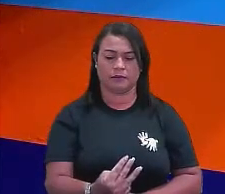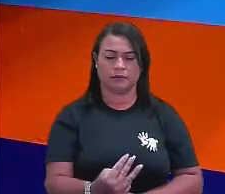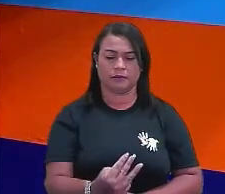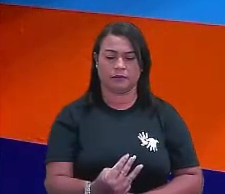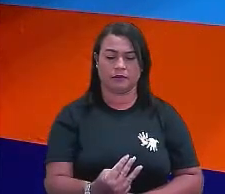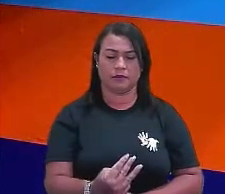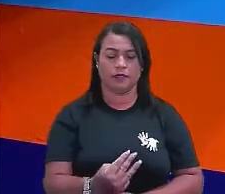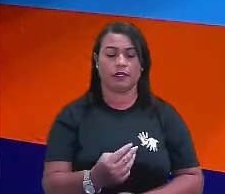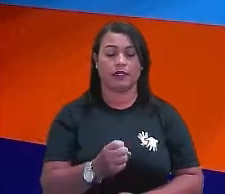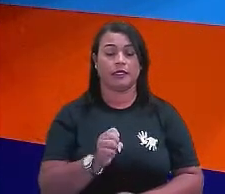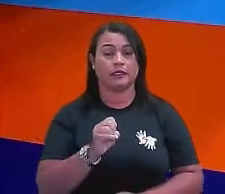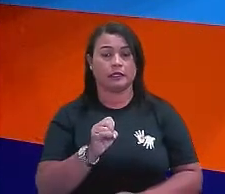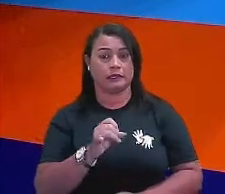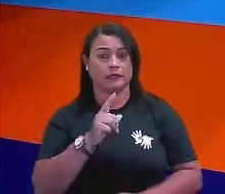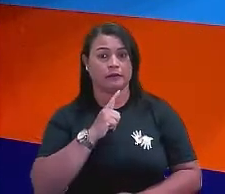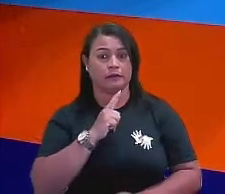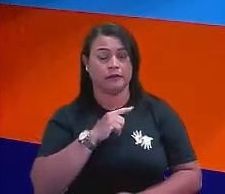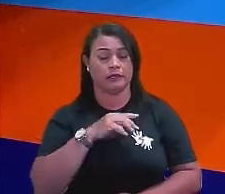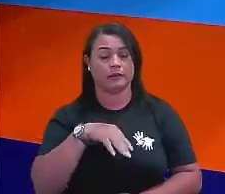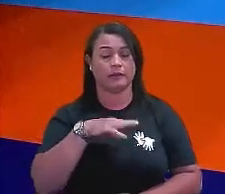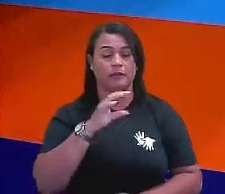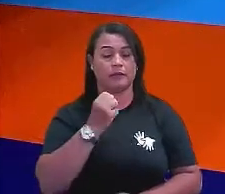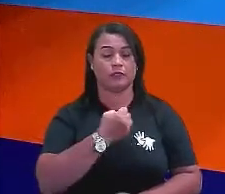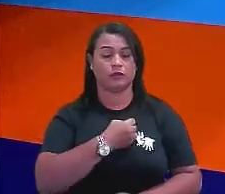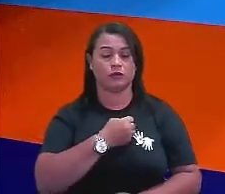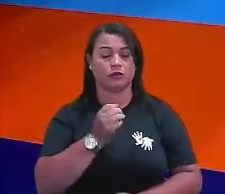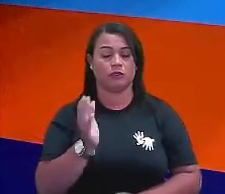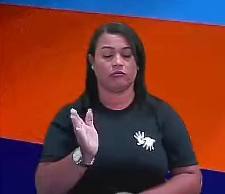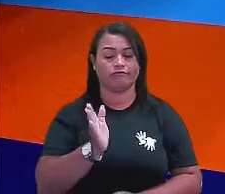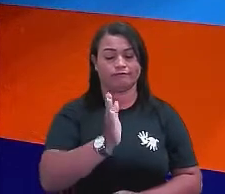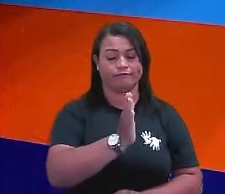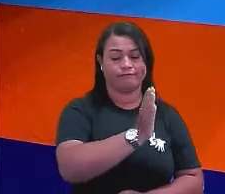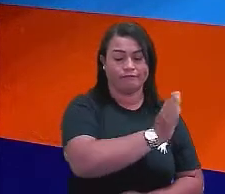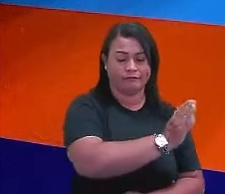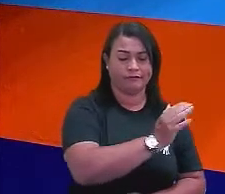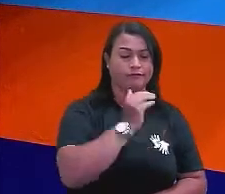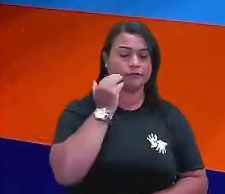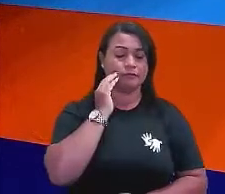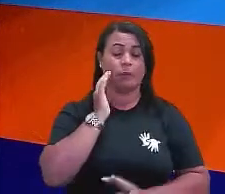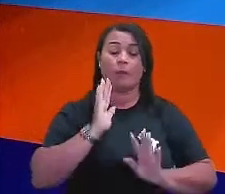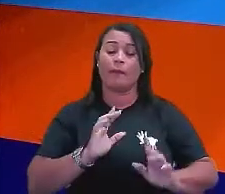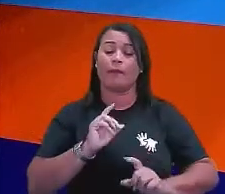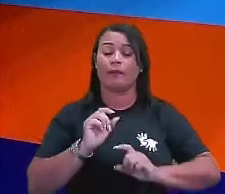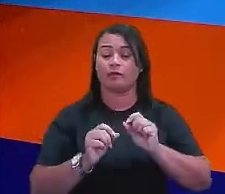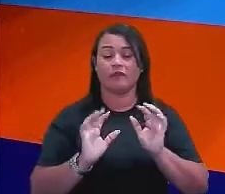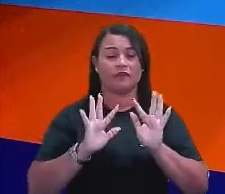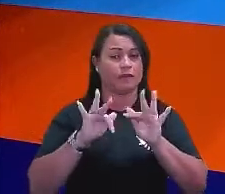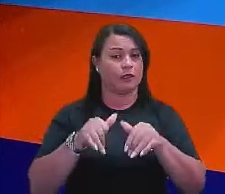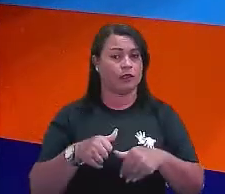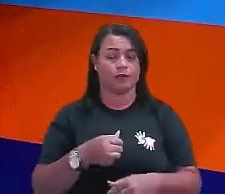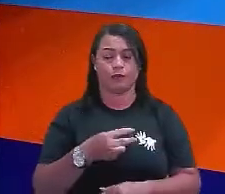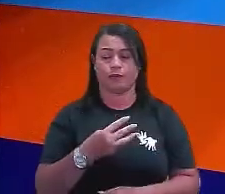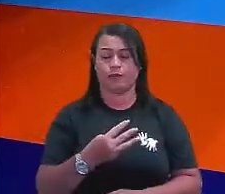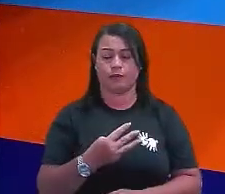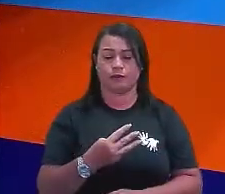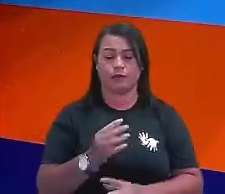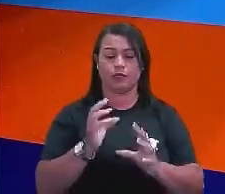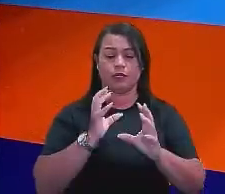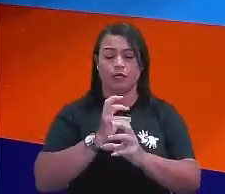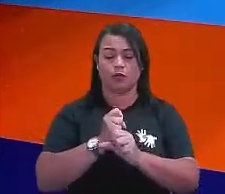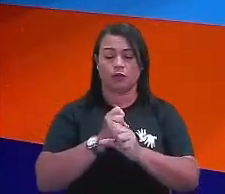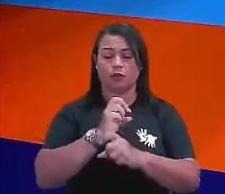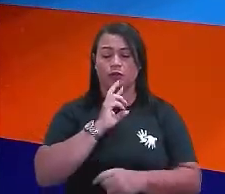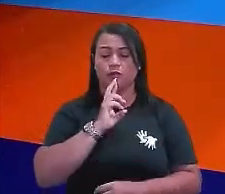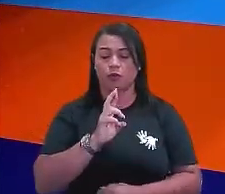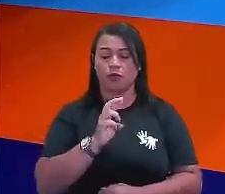Se tivesse mais números, a continha continuaria, tá certo? Mas aí, terminou aqui no 3. Então, nossa